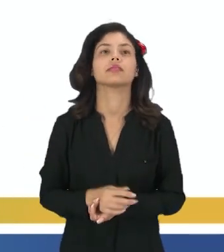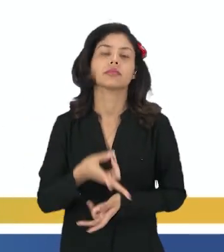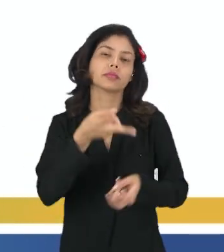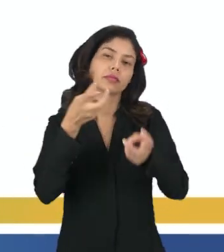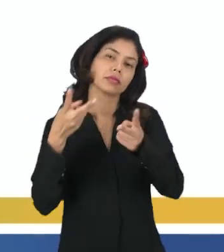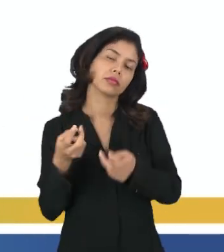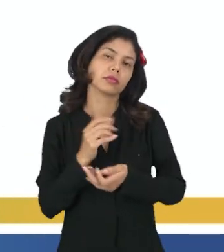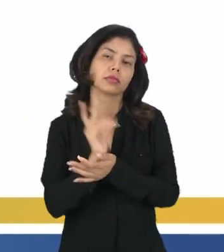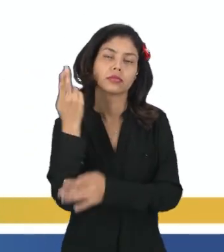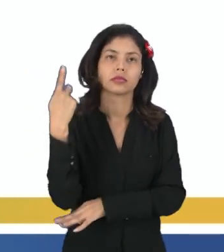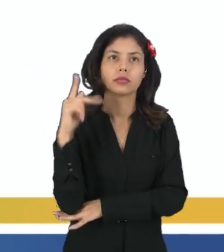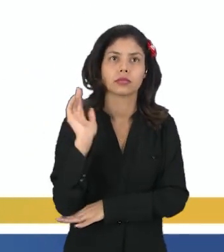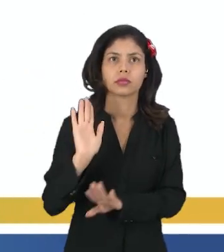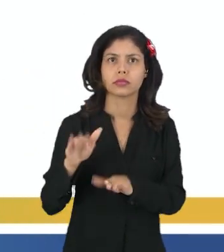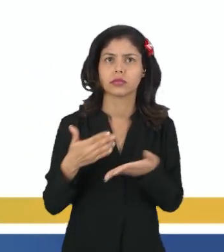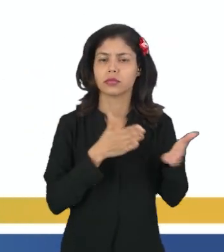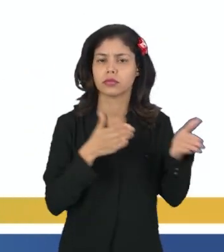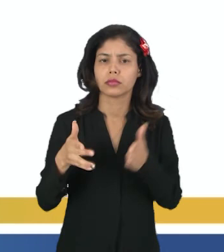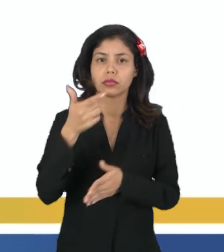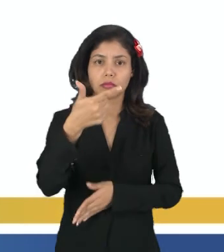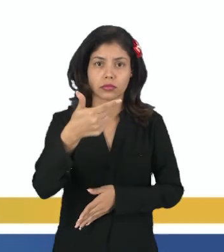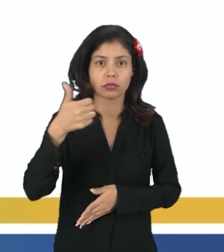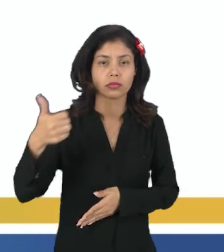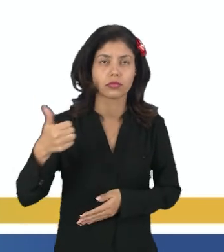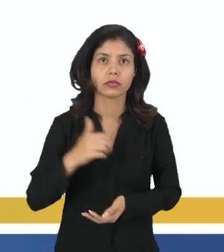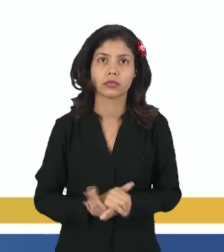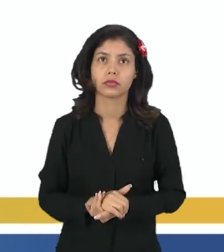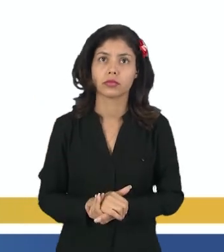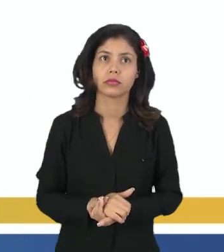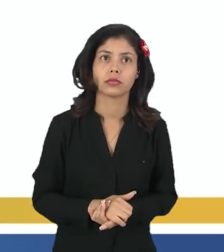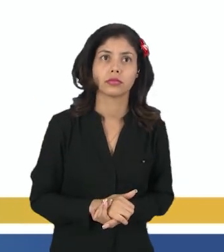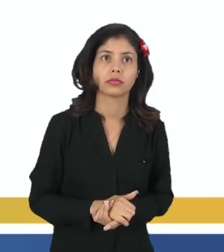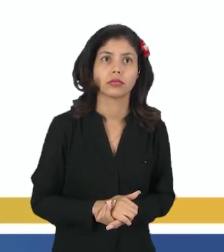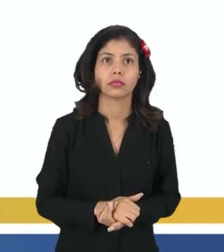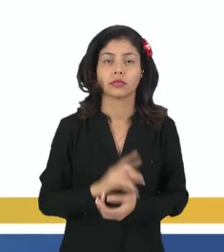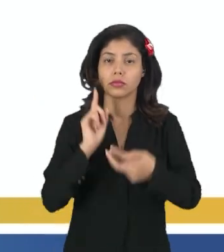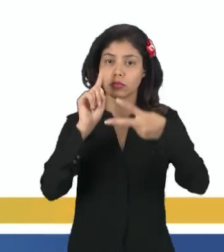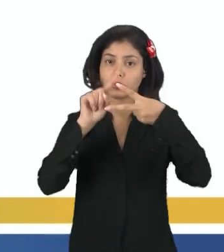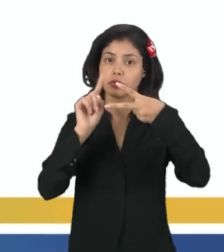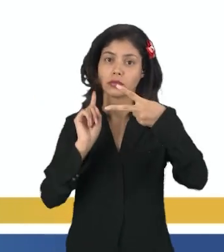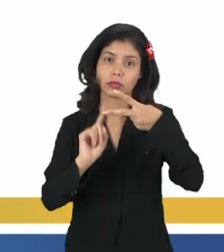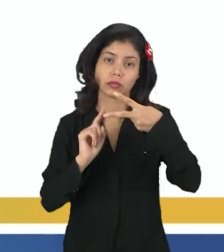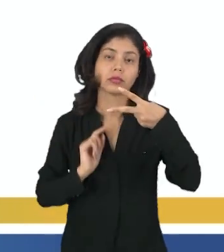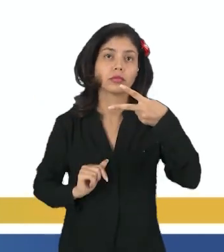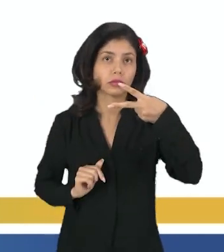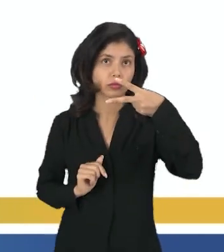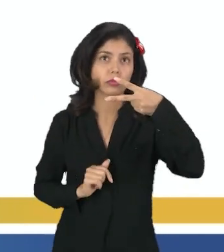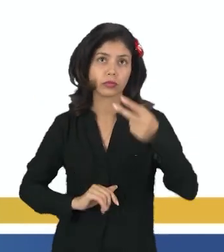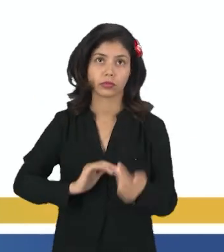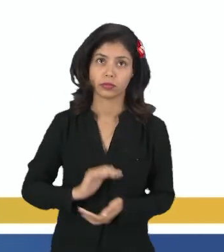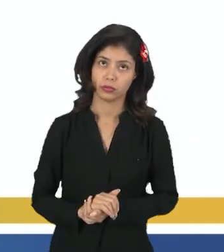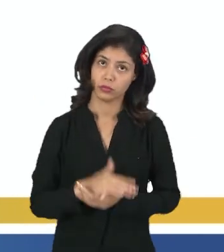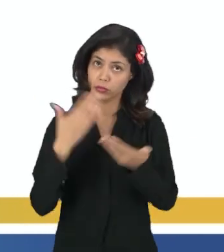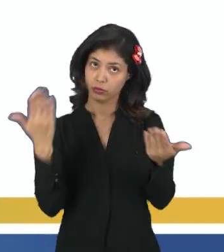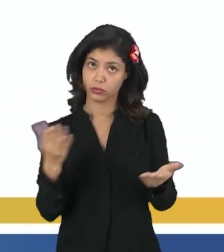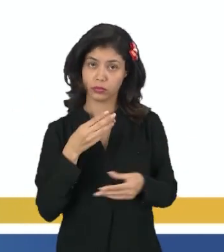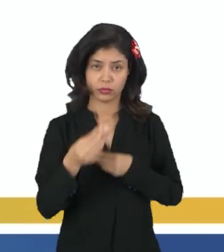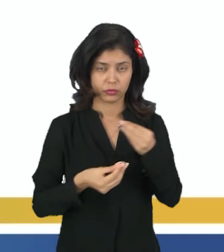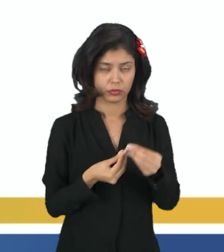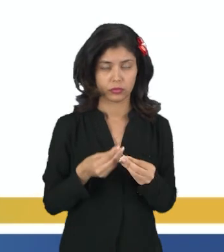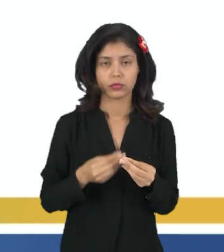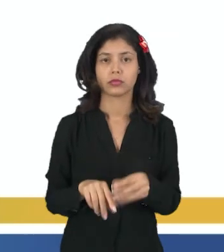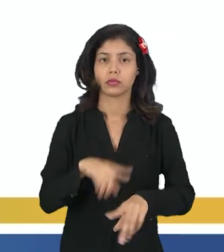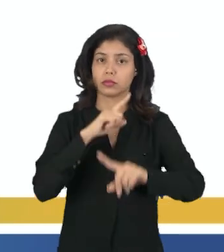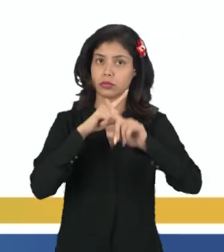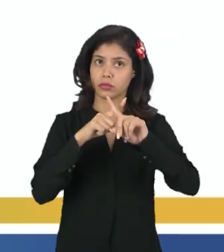perceba quem é o período ou seja Qual é a parte que repete o número 21 ele tem na verdade pessoal dois algarismos Então